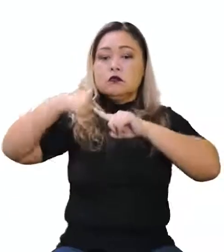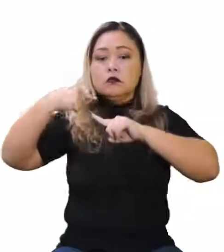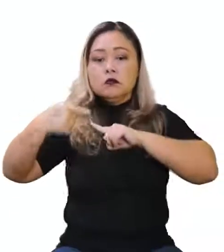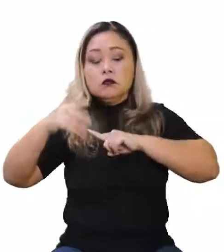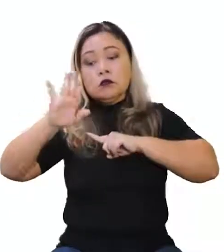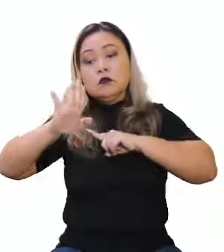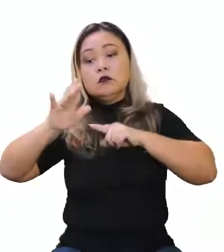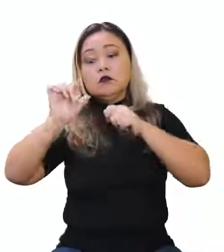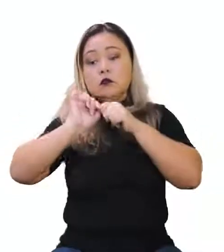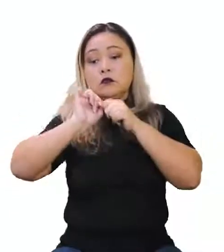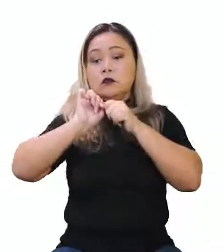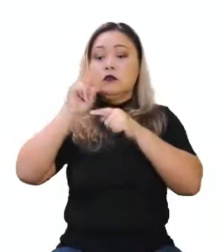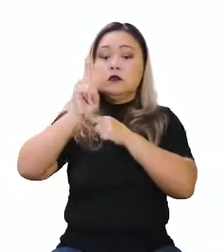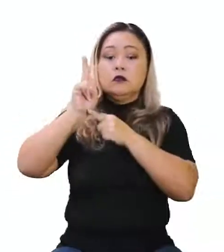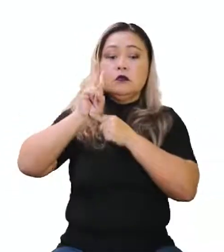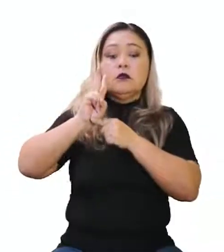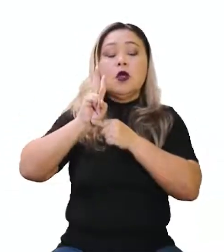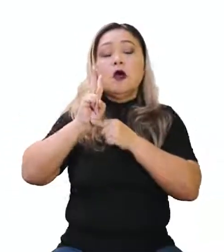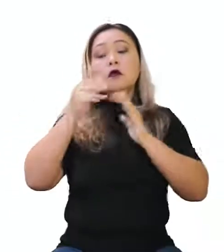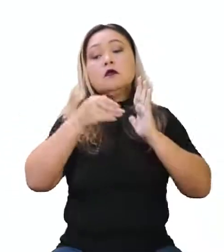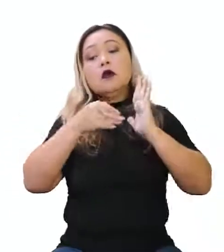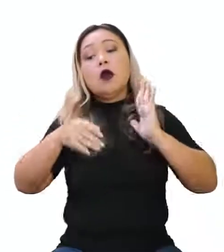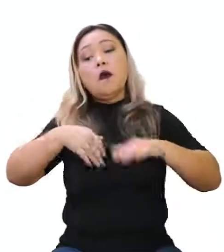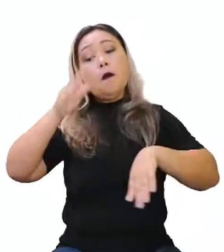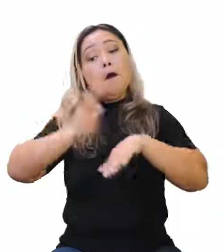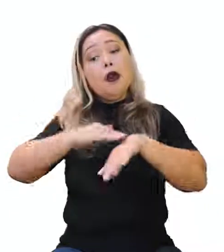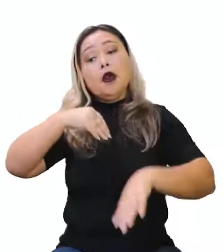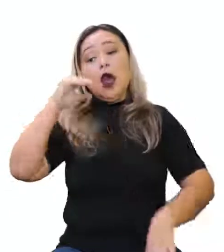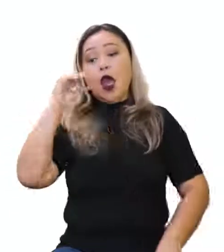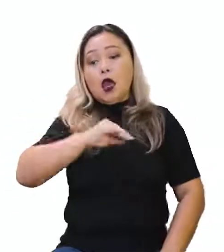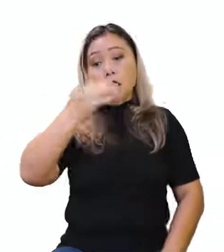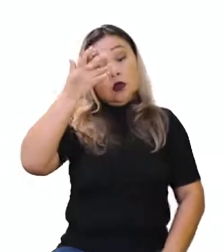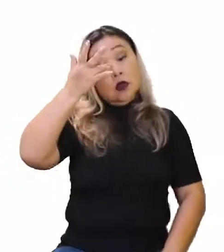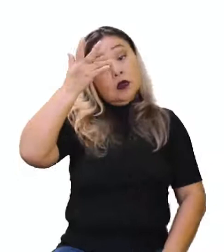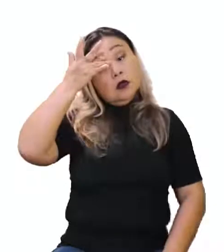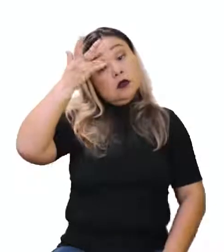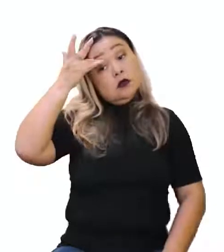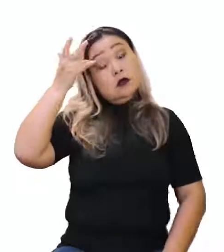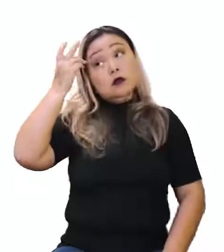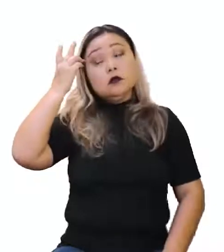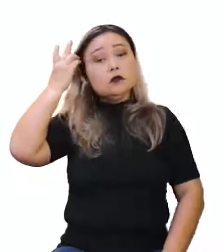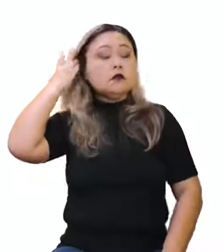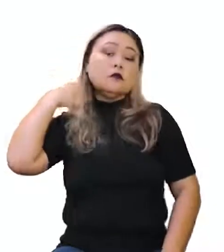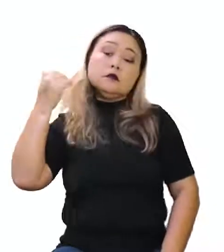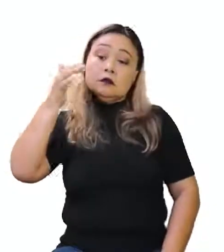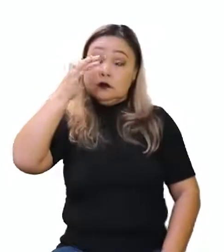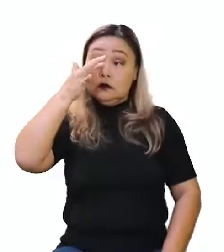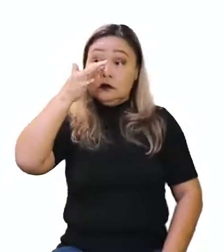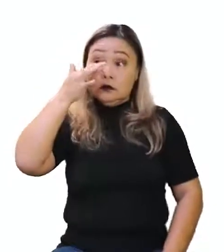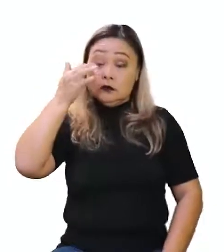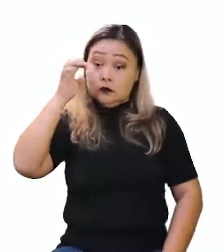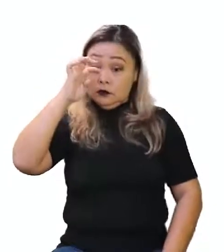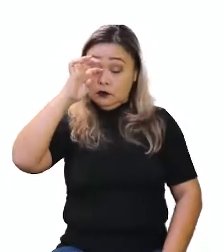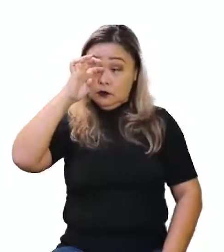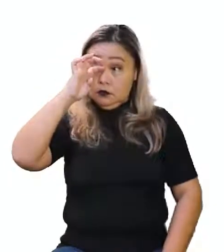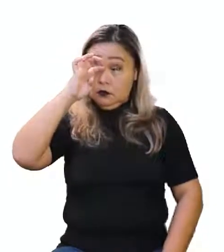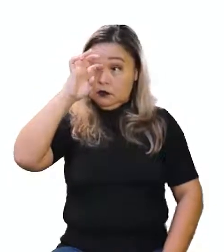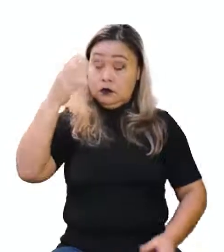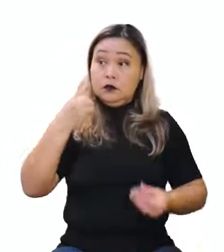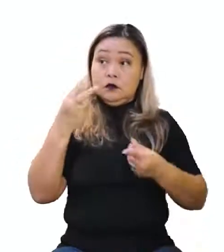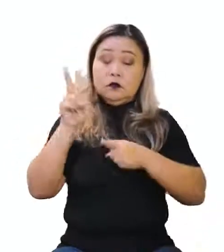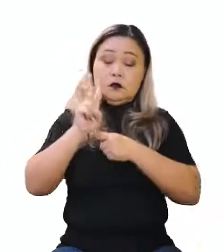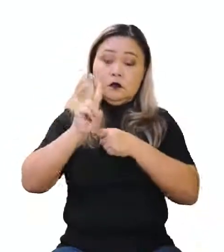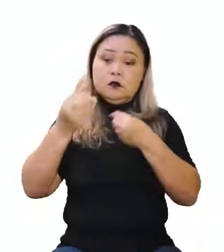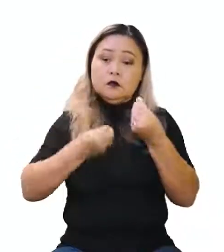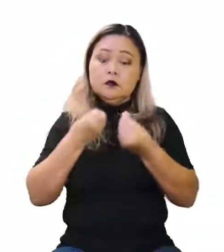em animais de cativeiro, geralmente é feita na época mais quentes e secas do ano. E é mais fácil também para o manejo